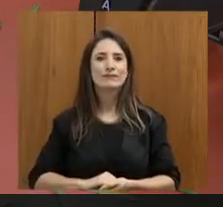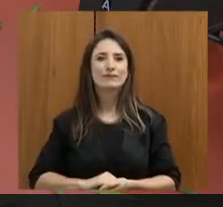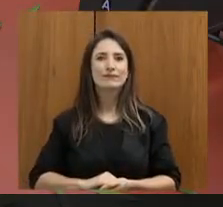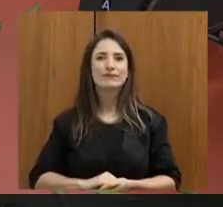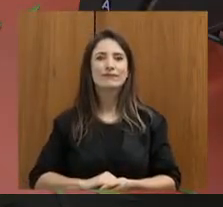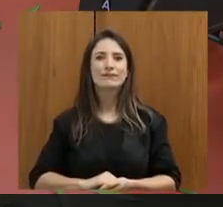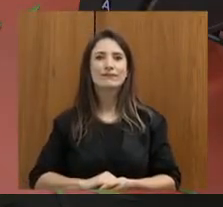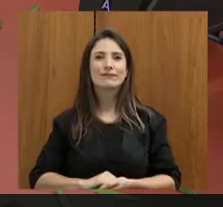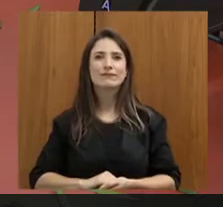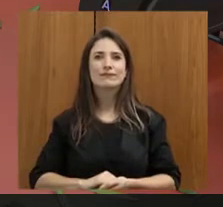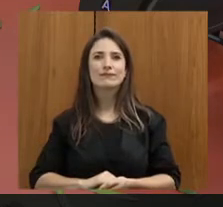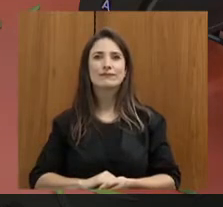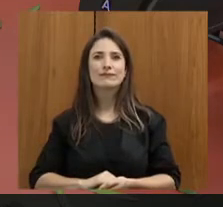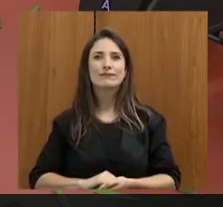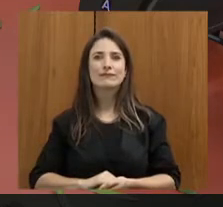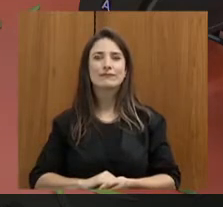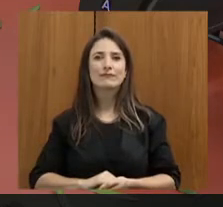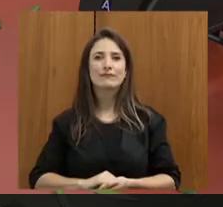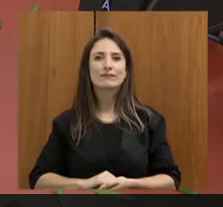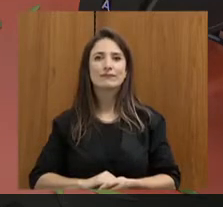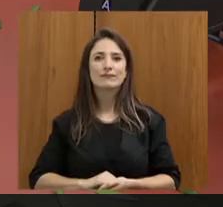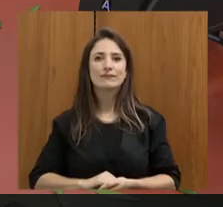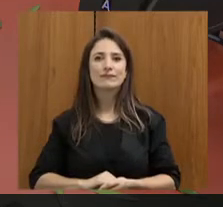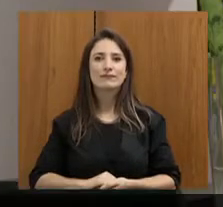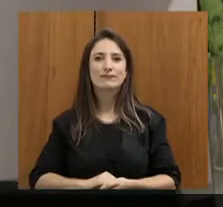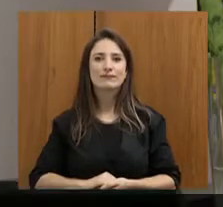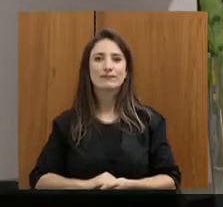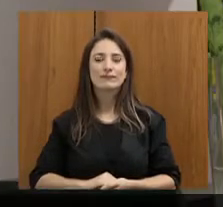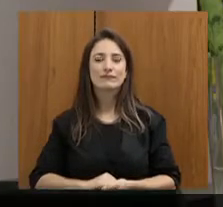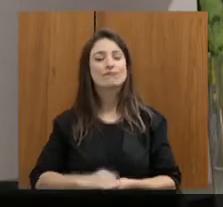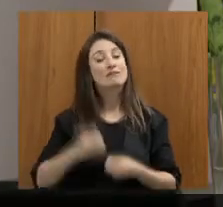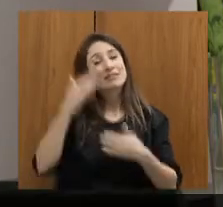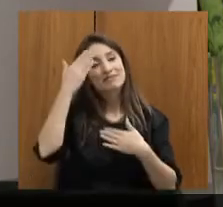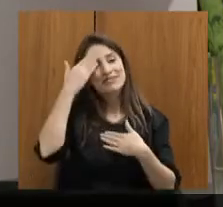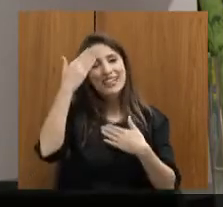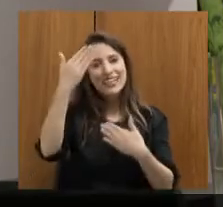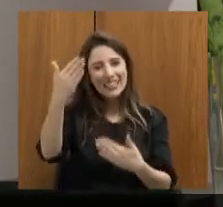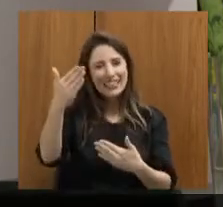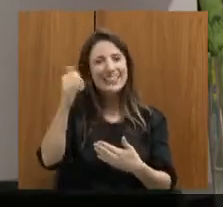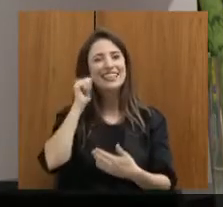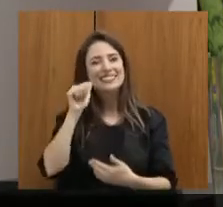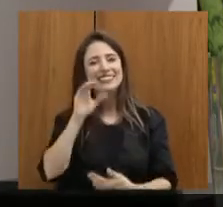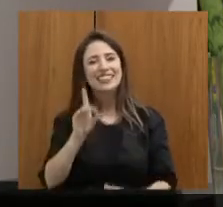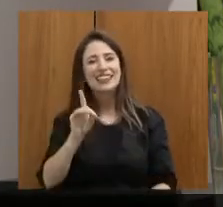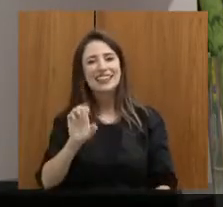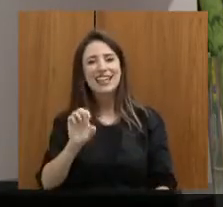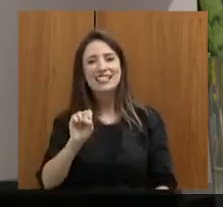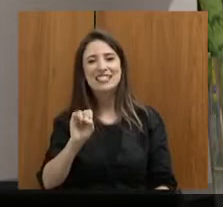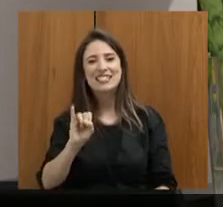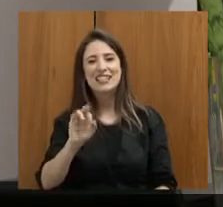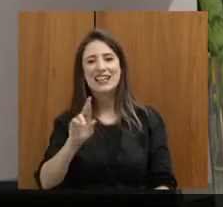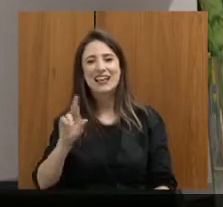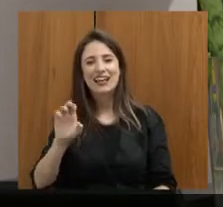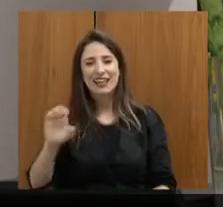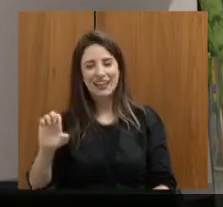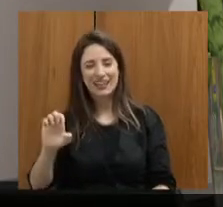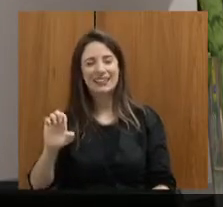E aí e agradeço as palavras da senhora Desirée those